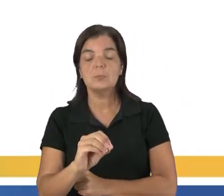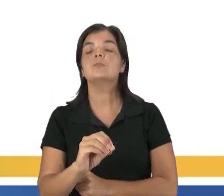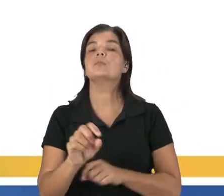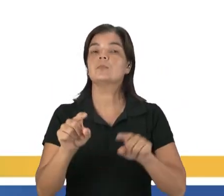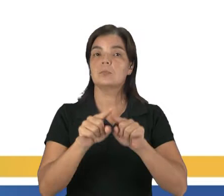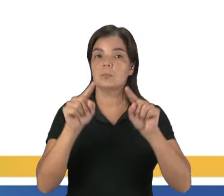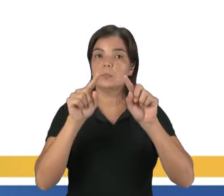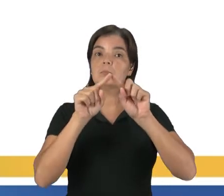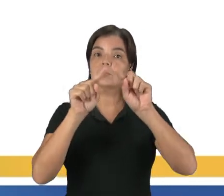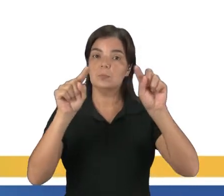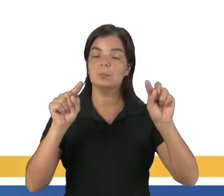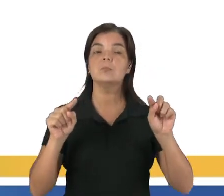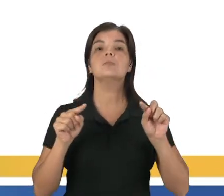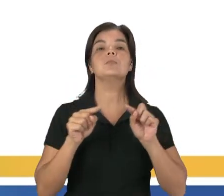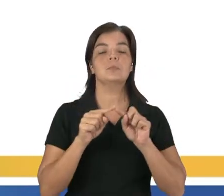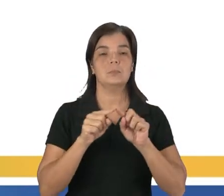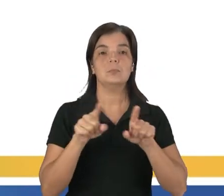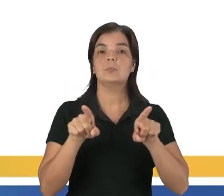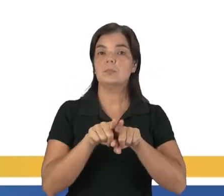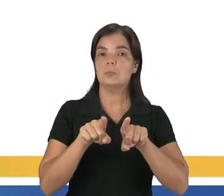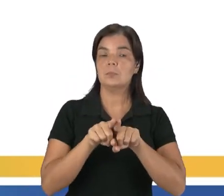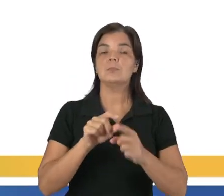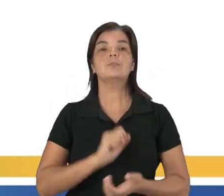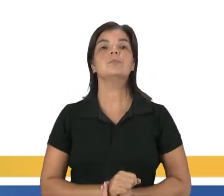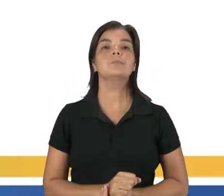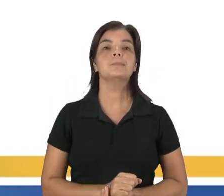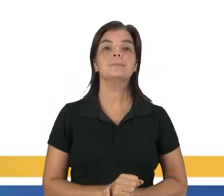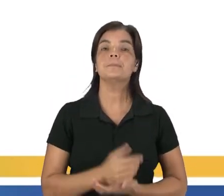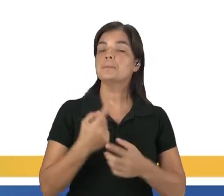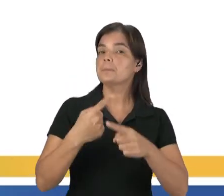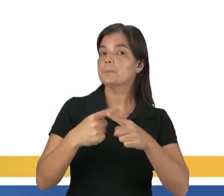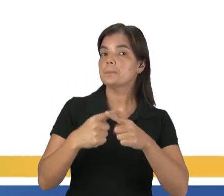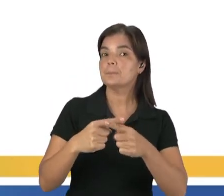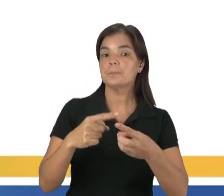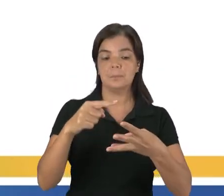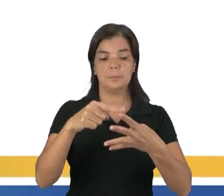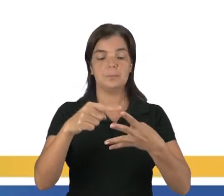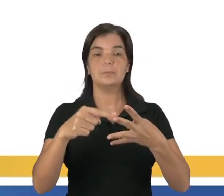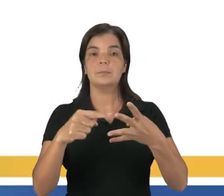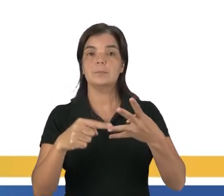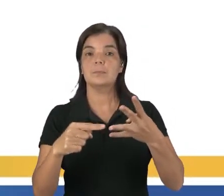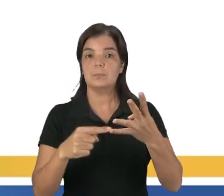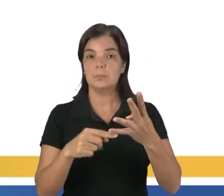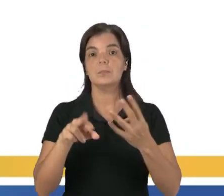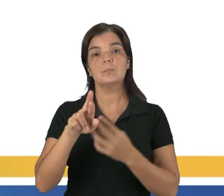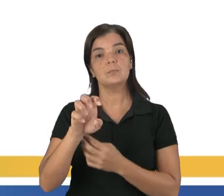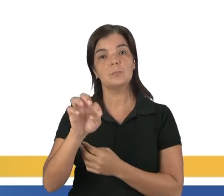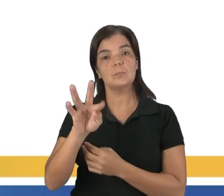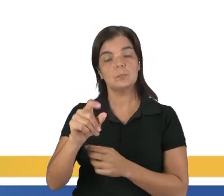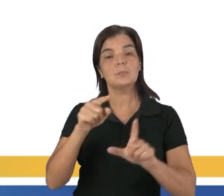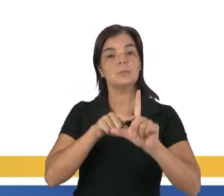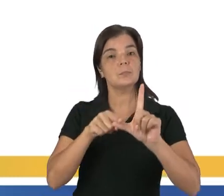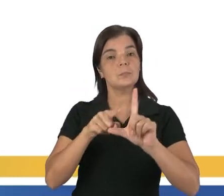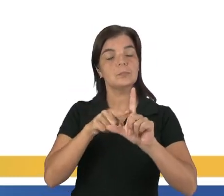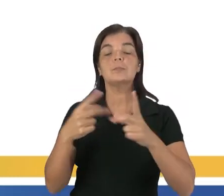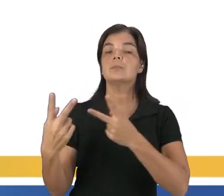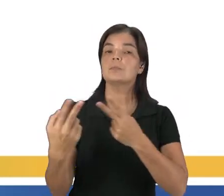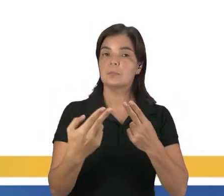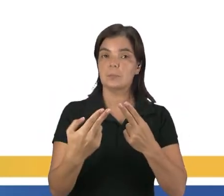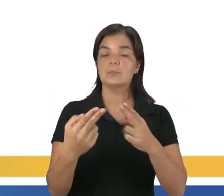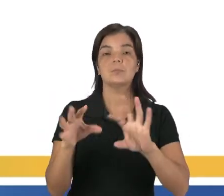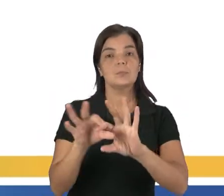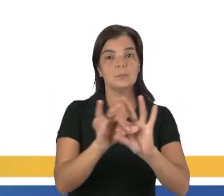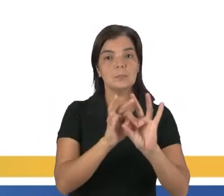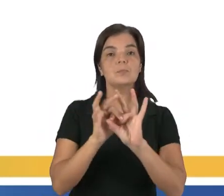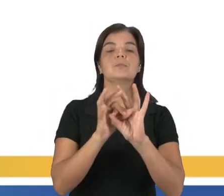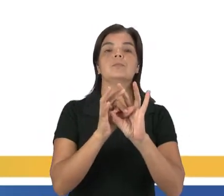é retangular e também ele é um losango. Por quê? Ele tem 4 ângulos retos e ele também tem os lados iguais, é a